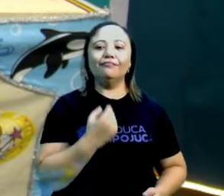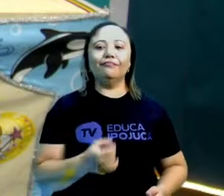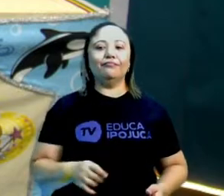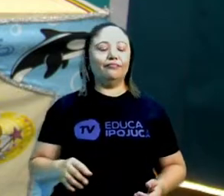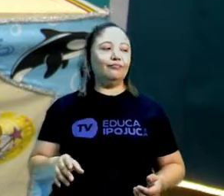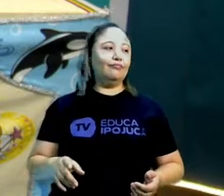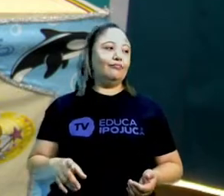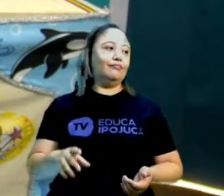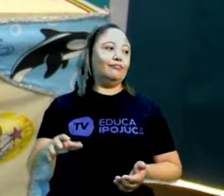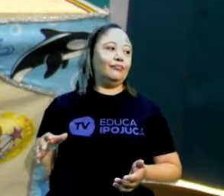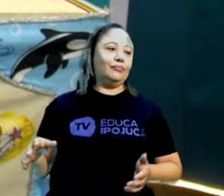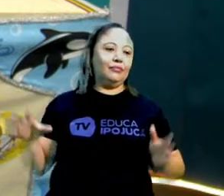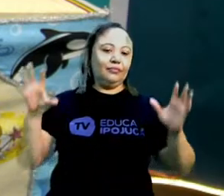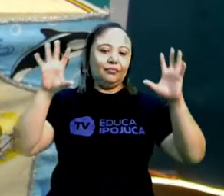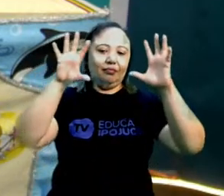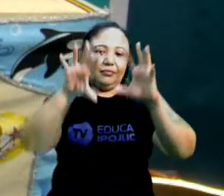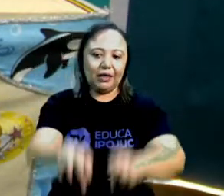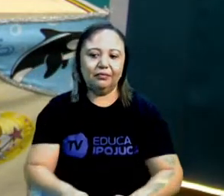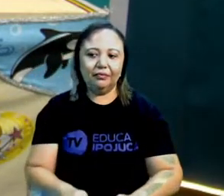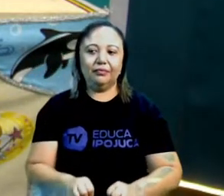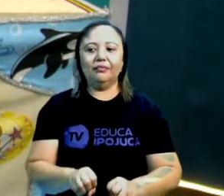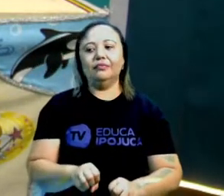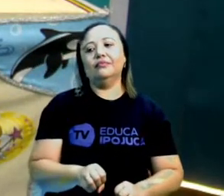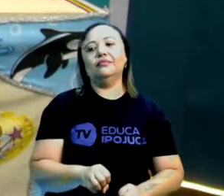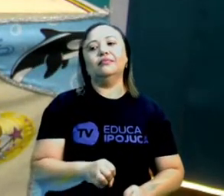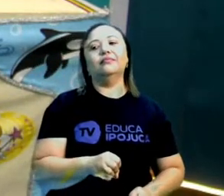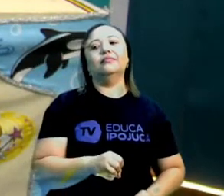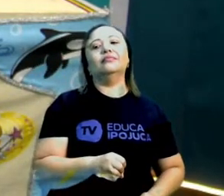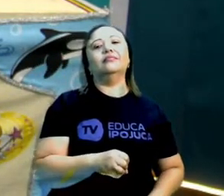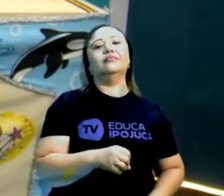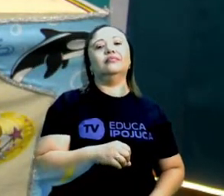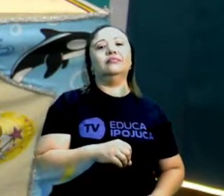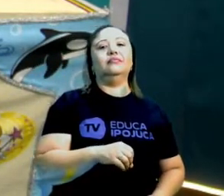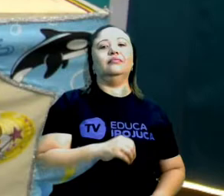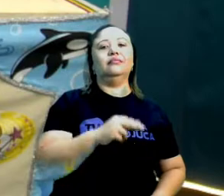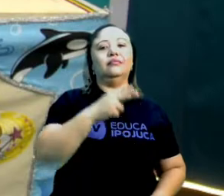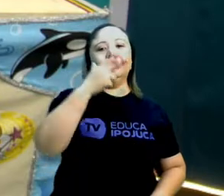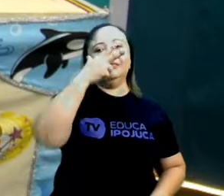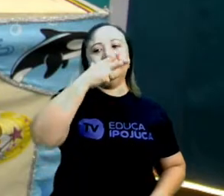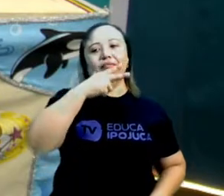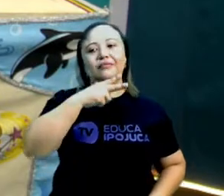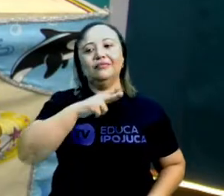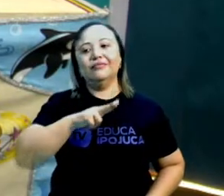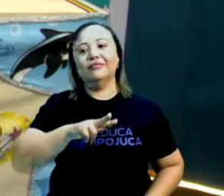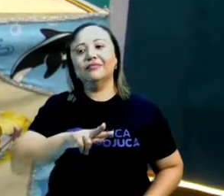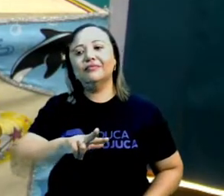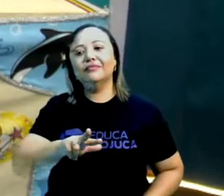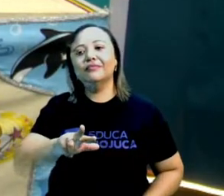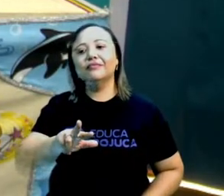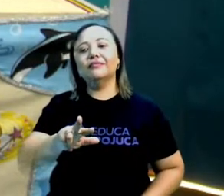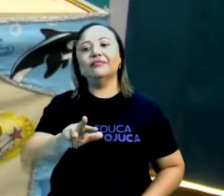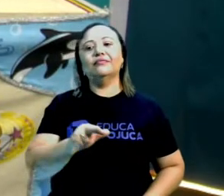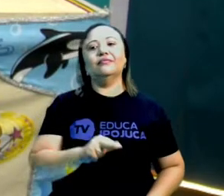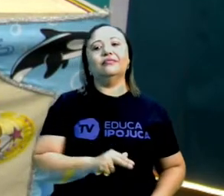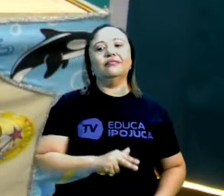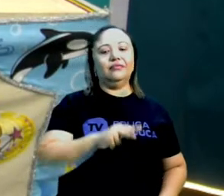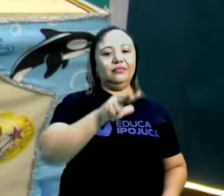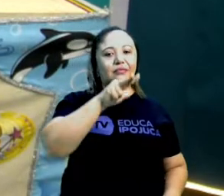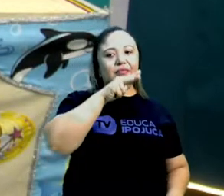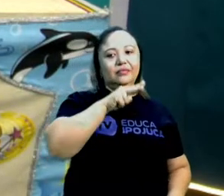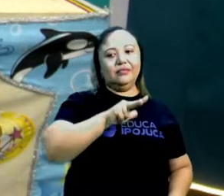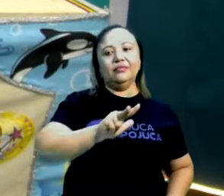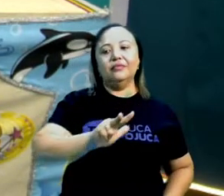baleia veio e... Nhau! Engoliu ele? Engoliu, leiturinha.